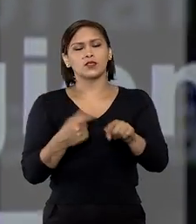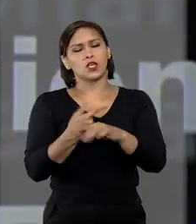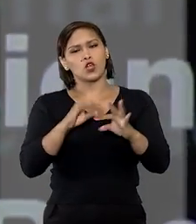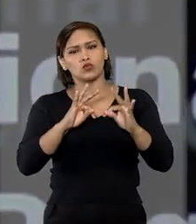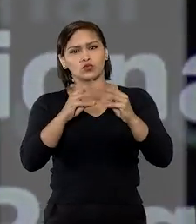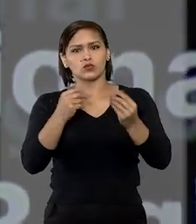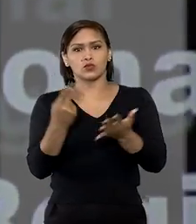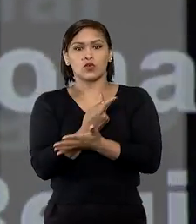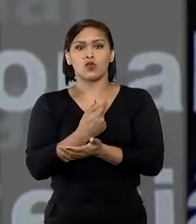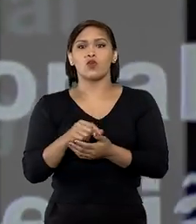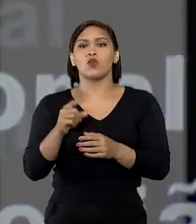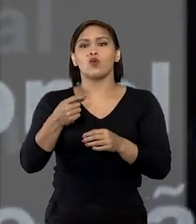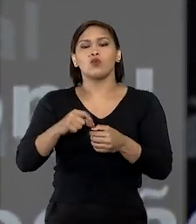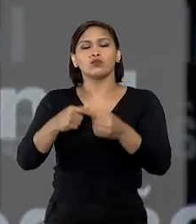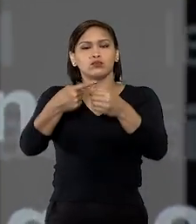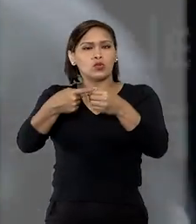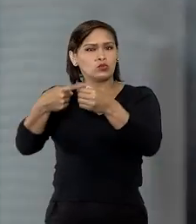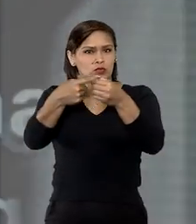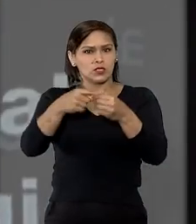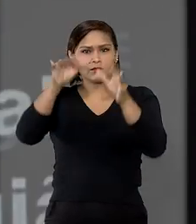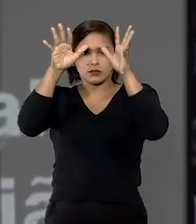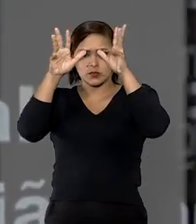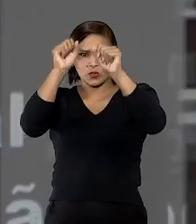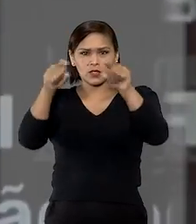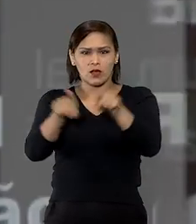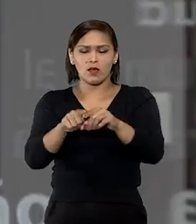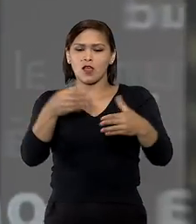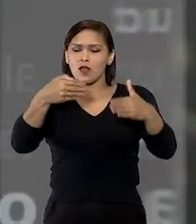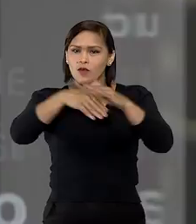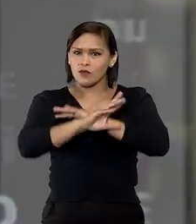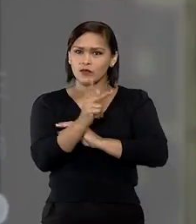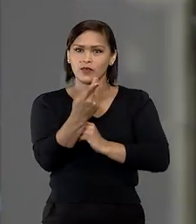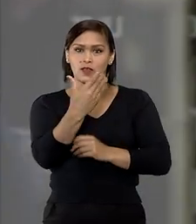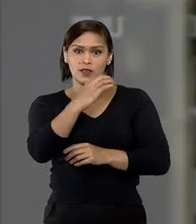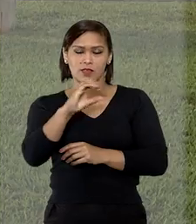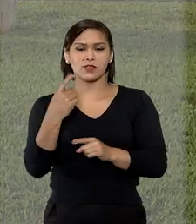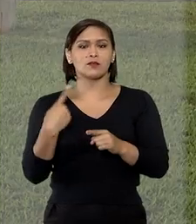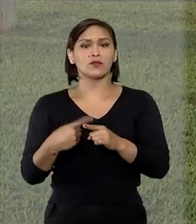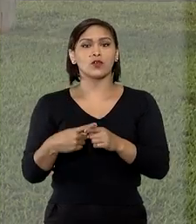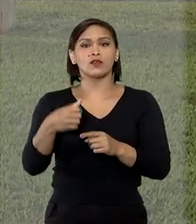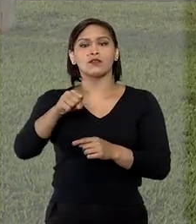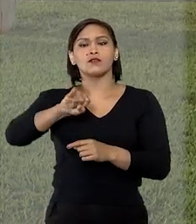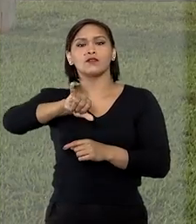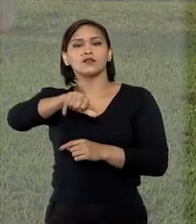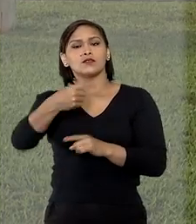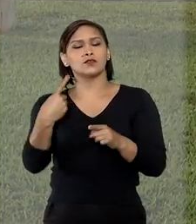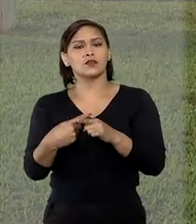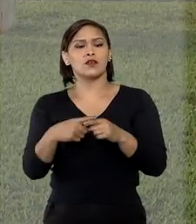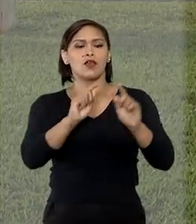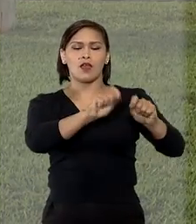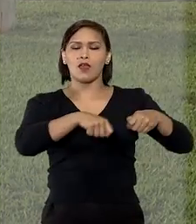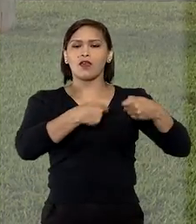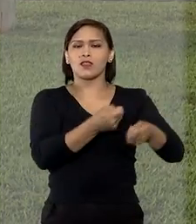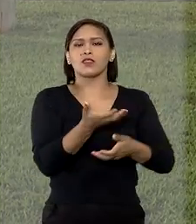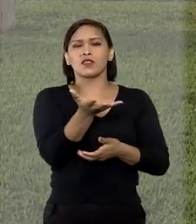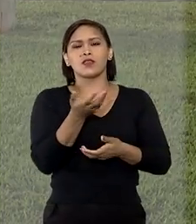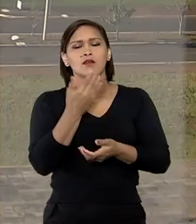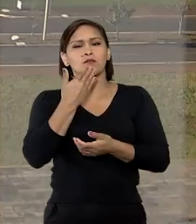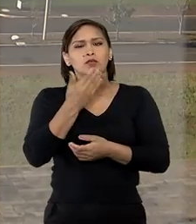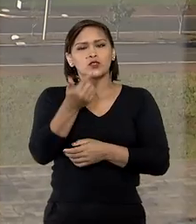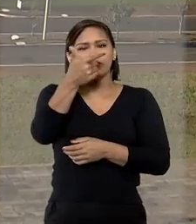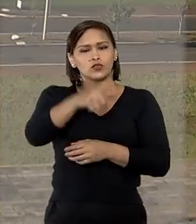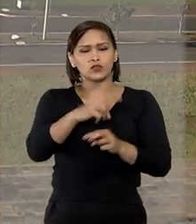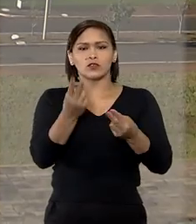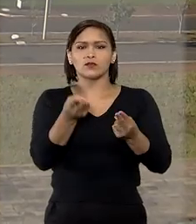ou Tribunal Regional Federal da 2ª região indeferiu liminar em habeas corpus no STJ a defesa pretendia a